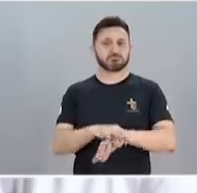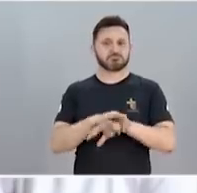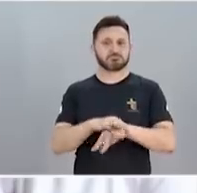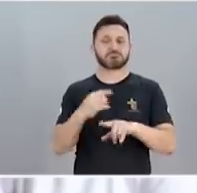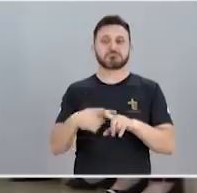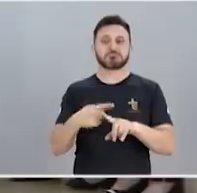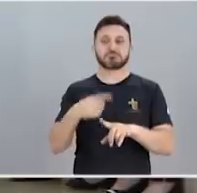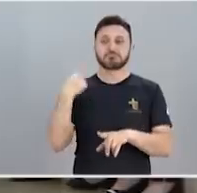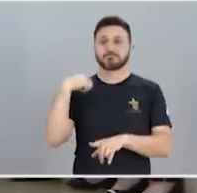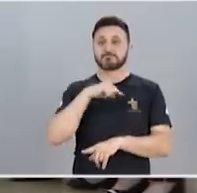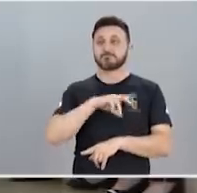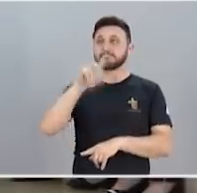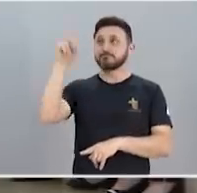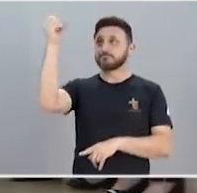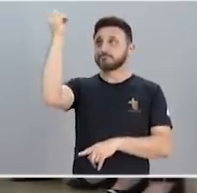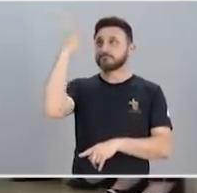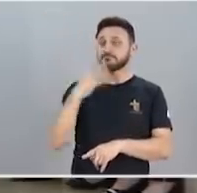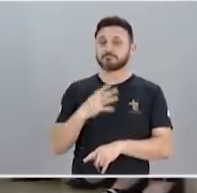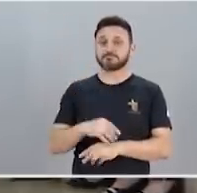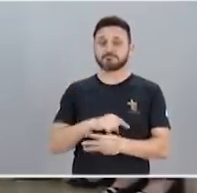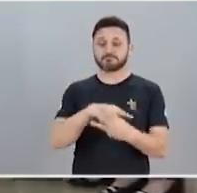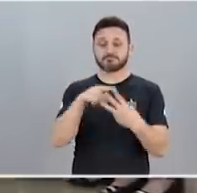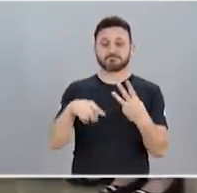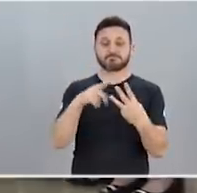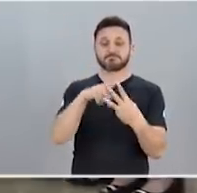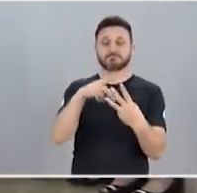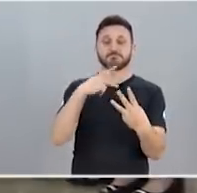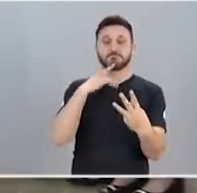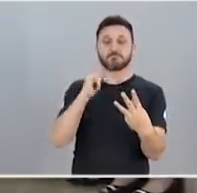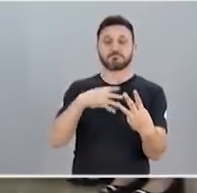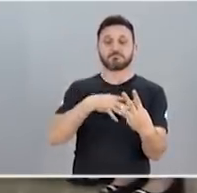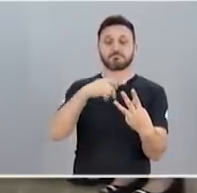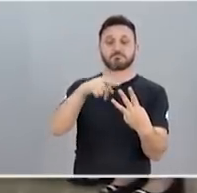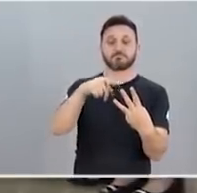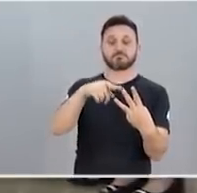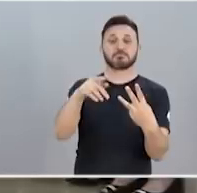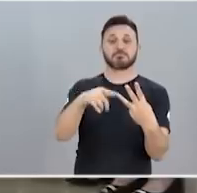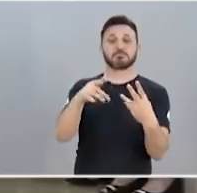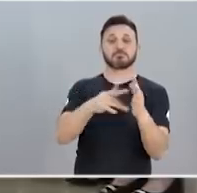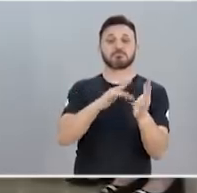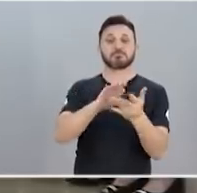somos santificados em Deus, no Pai, Filho e Espírito Santo.